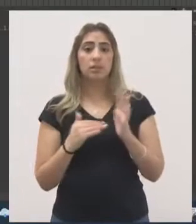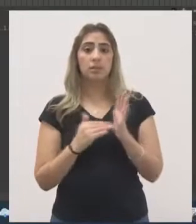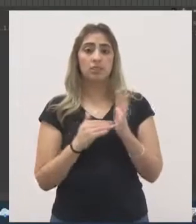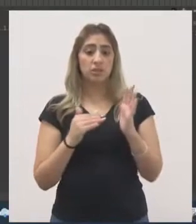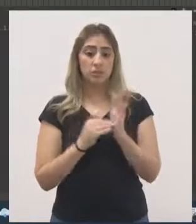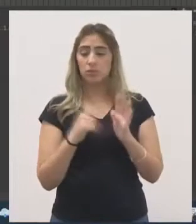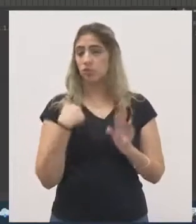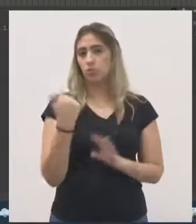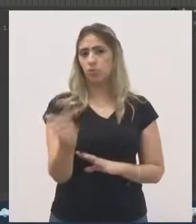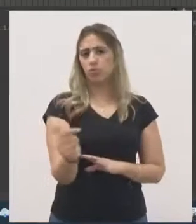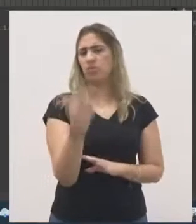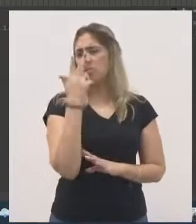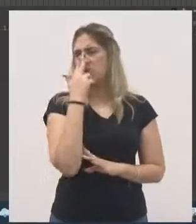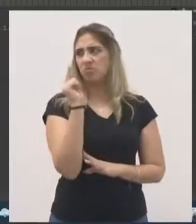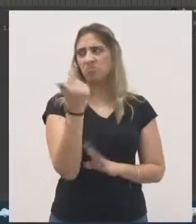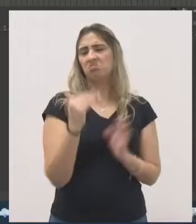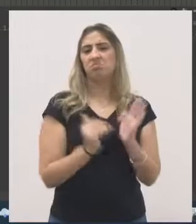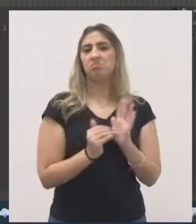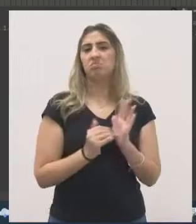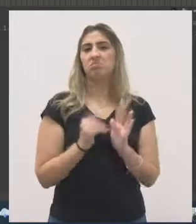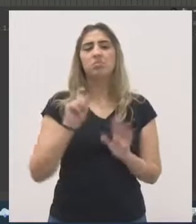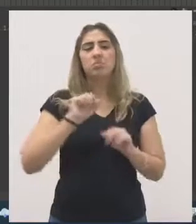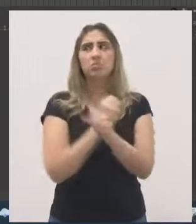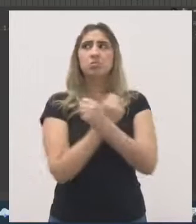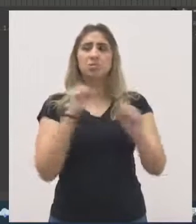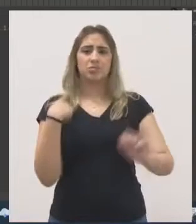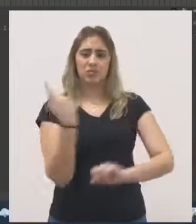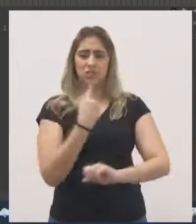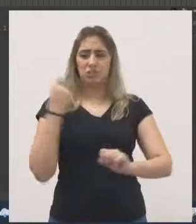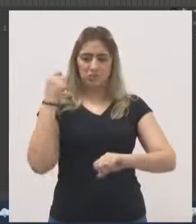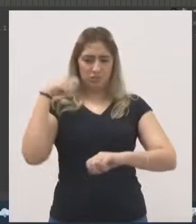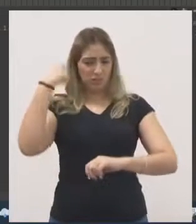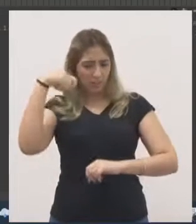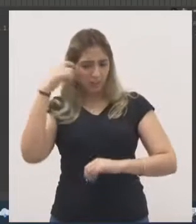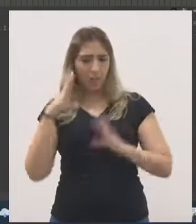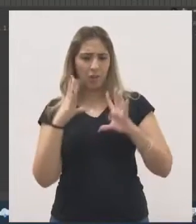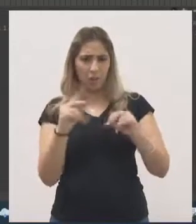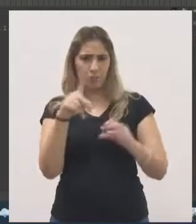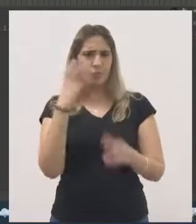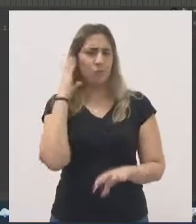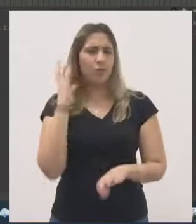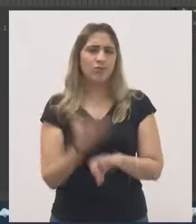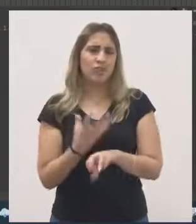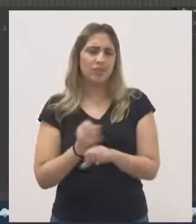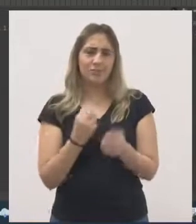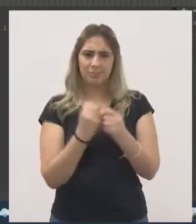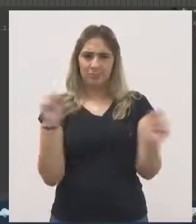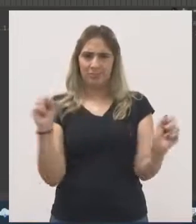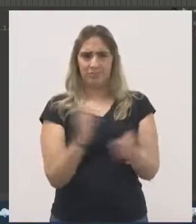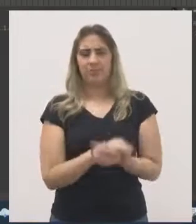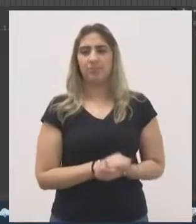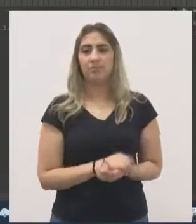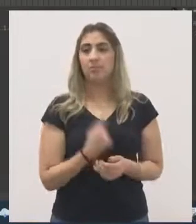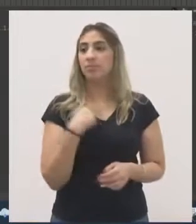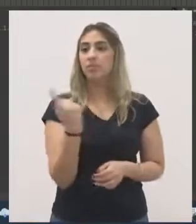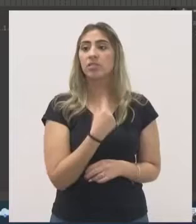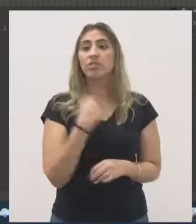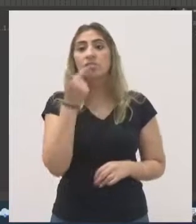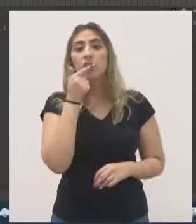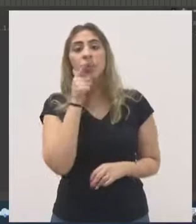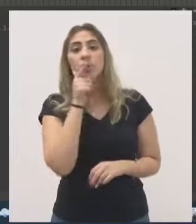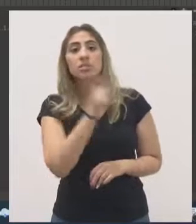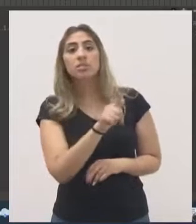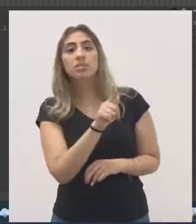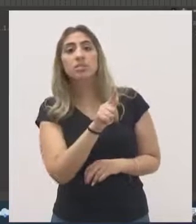tem, acho que é impossível a gente conseguir gravar tudo isso de podcast. Aliás, sim, é possível, né? Sim, mas a gente não vai conseguir subir